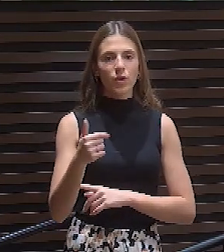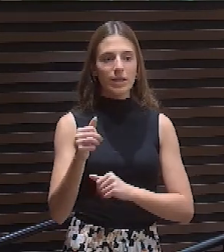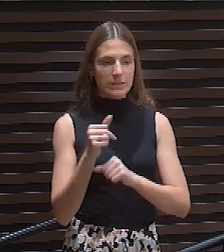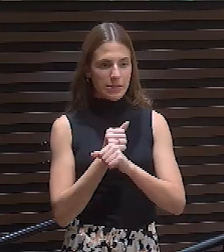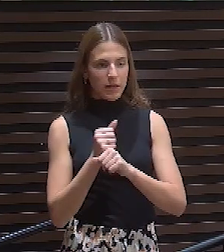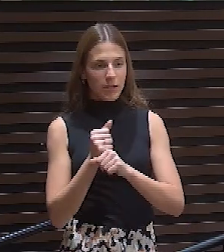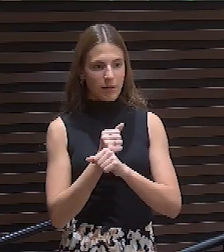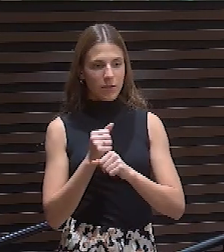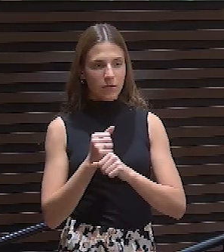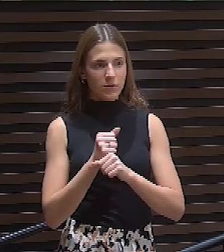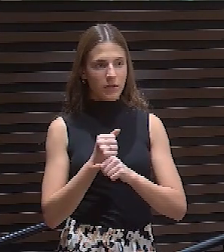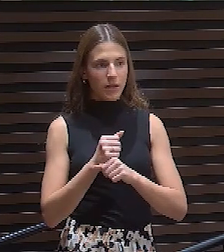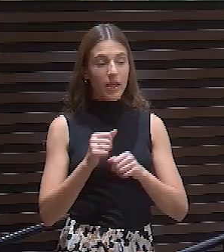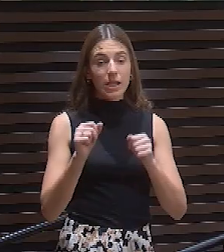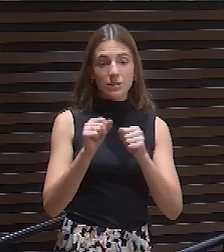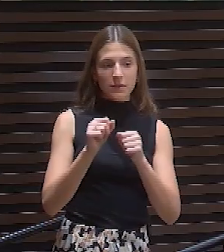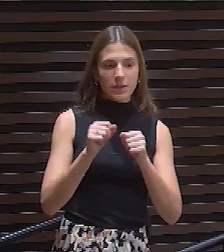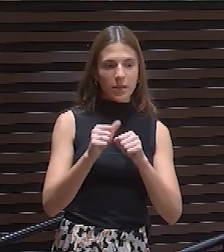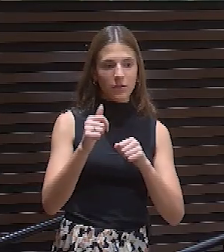75% da distância